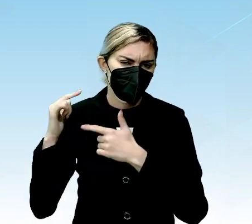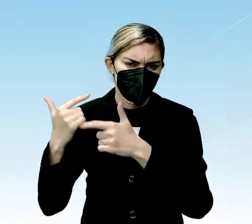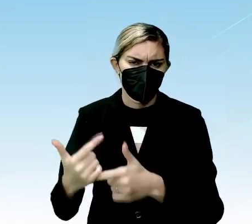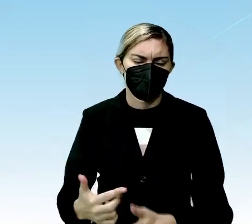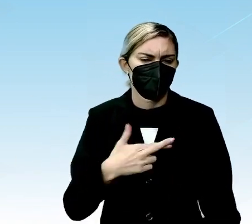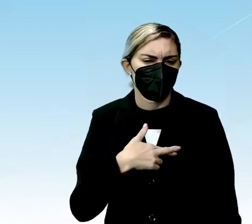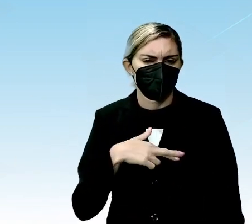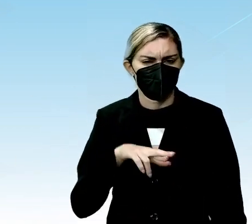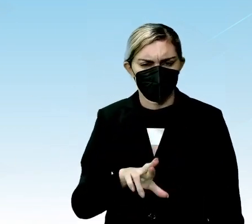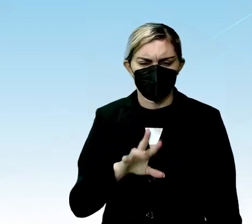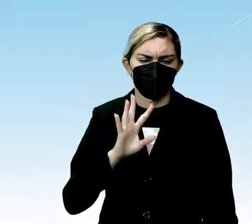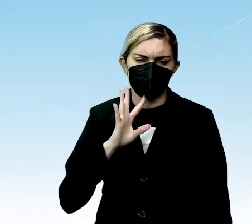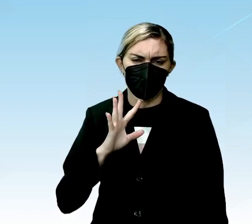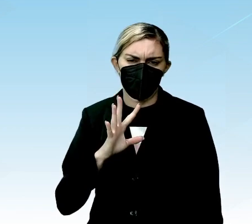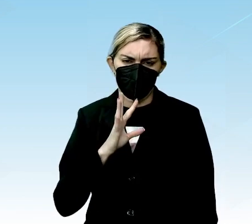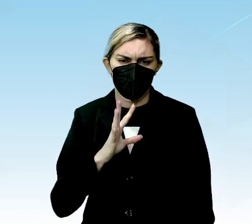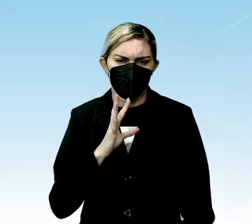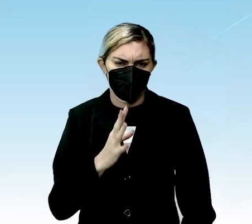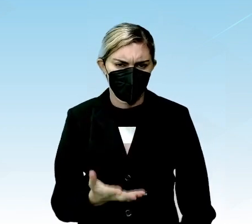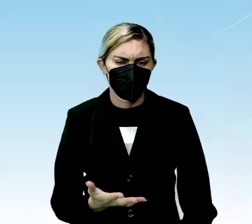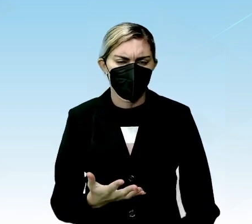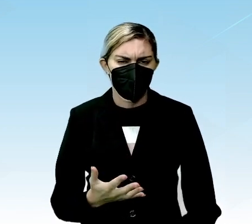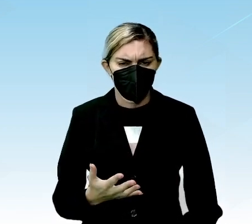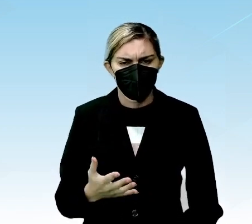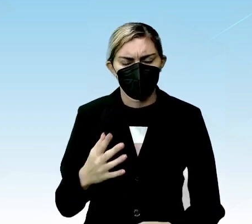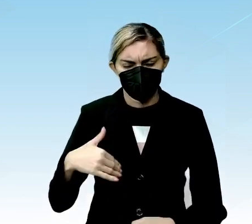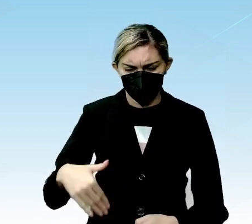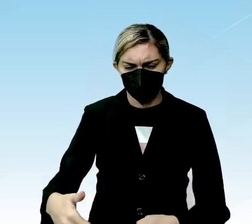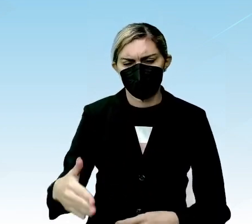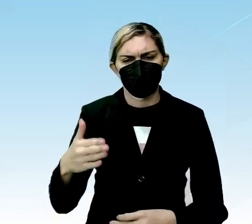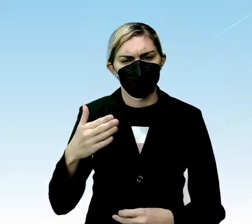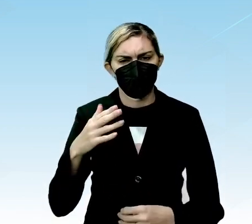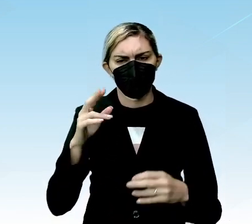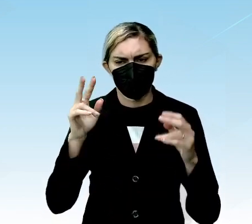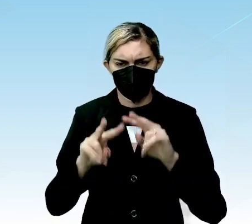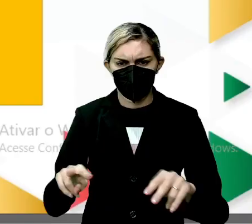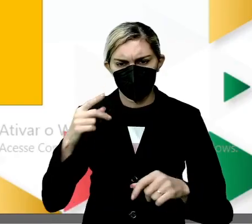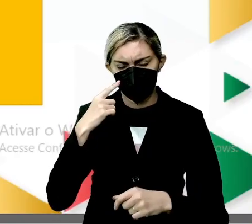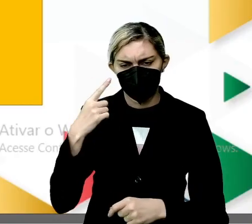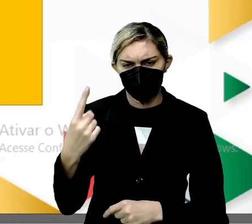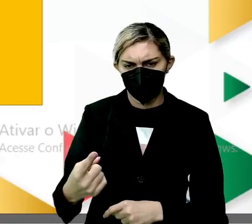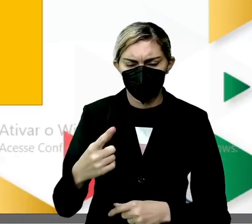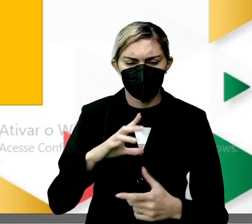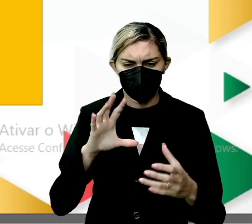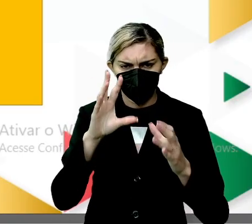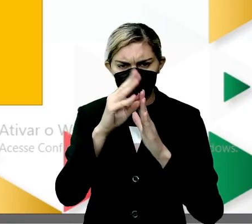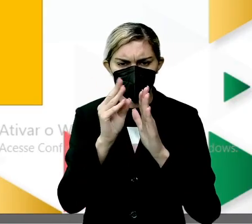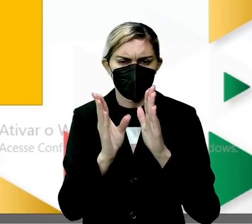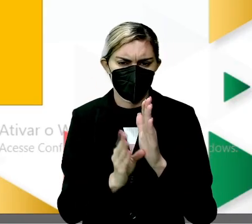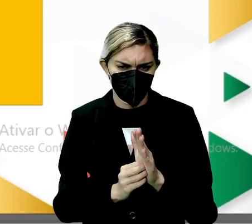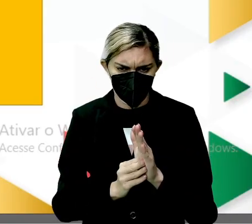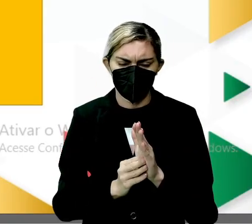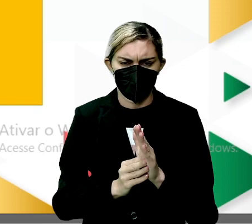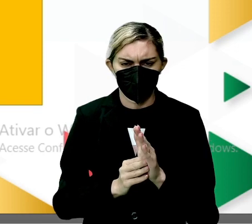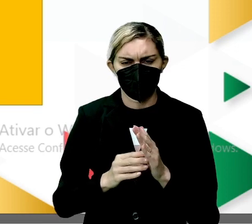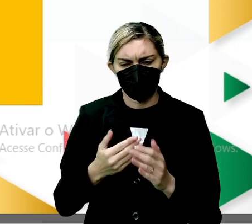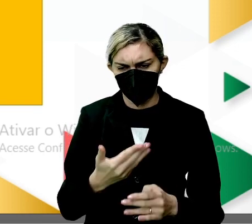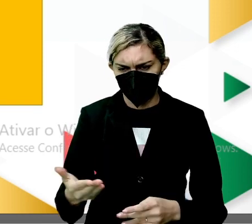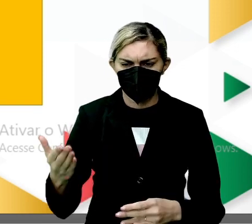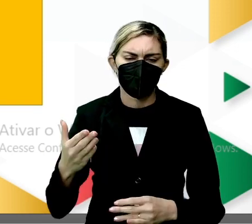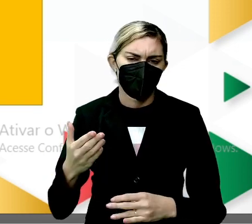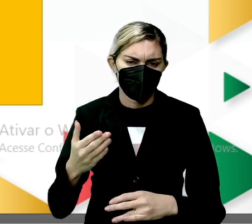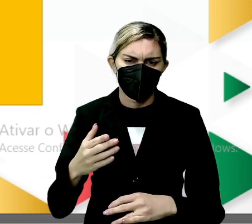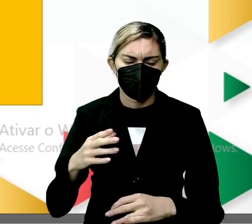religiosa. Conhecer. Vamos lá, vamos adiante. Olhem aí na tela. O conteúdo das obras de Kardec, no